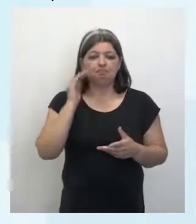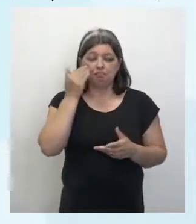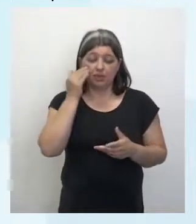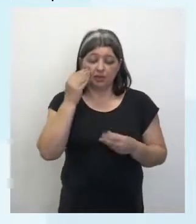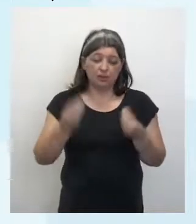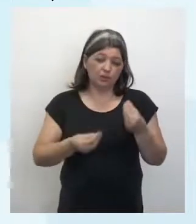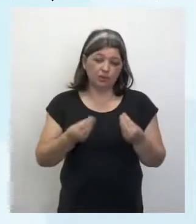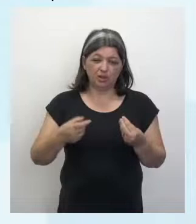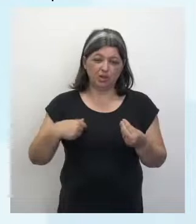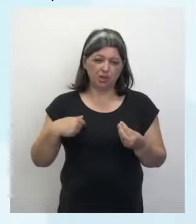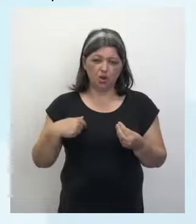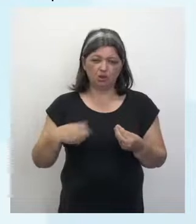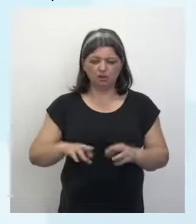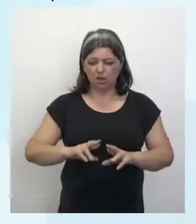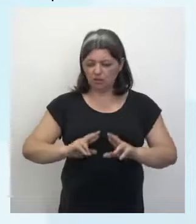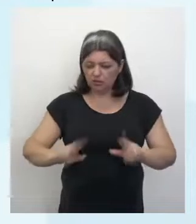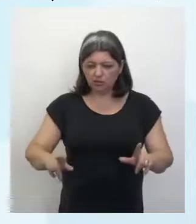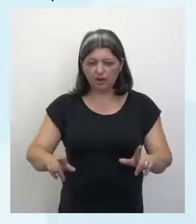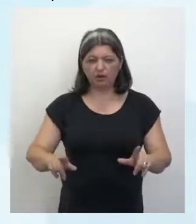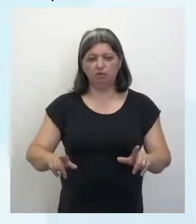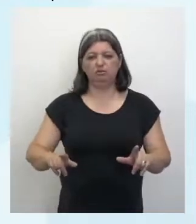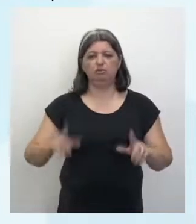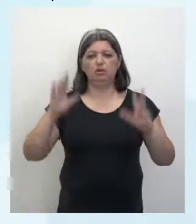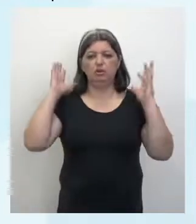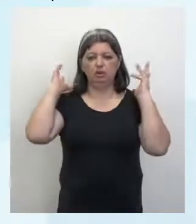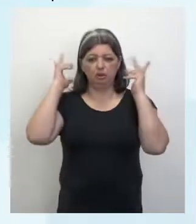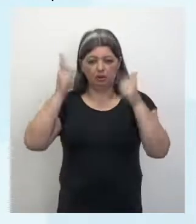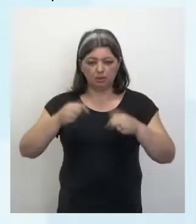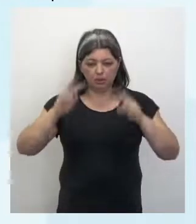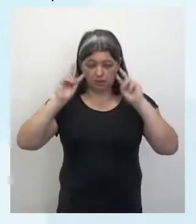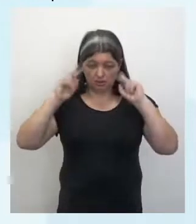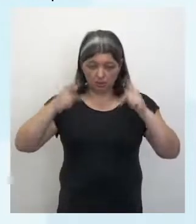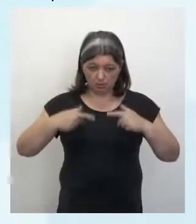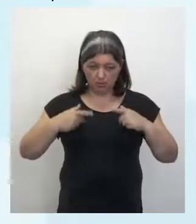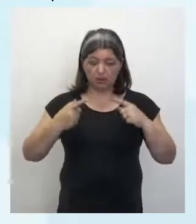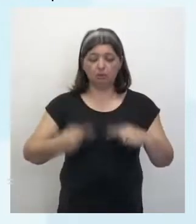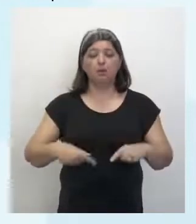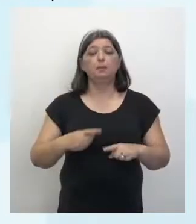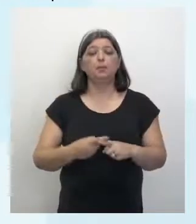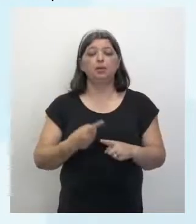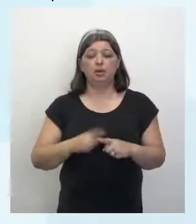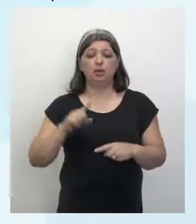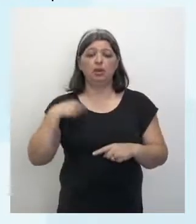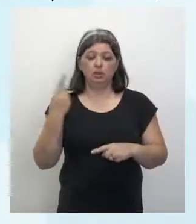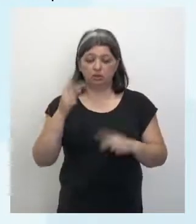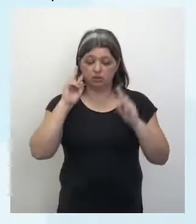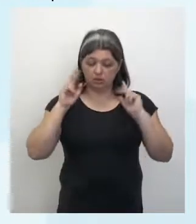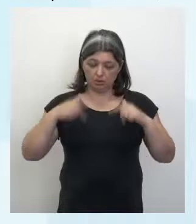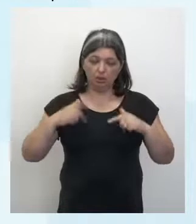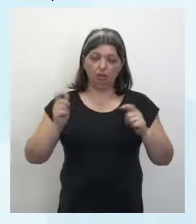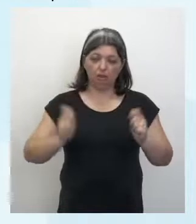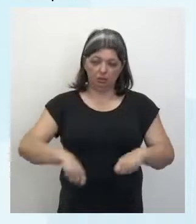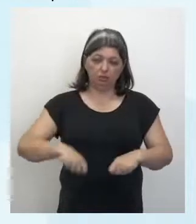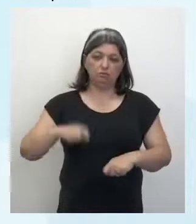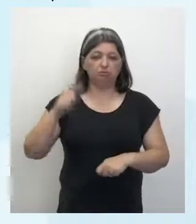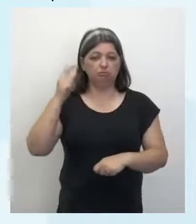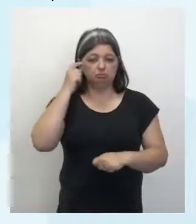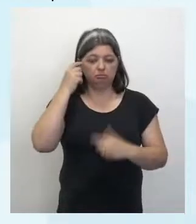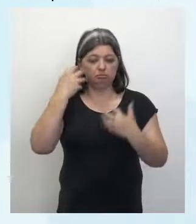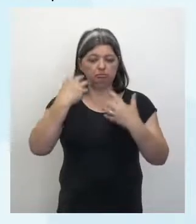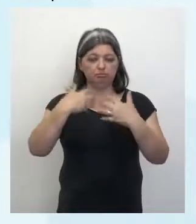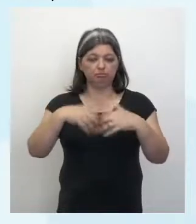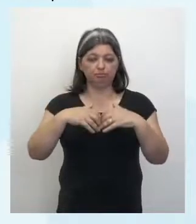nos diferenciamos dos outros seres, dos outros animais, pela capacidade que nós temos de pensar, né? Então, como diria, né,